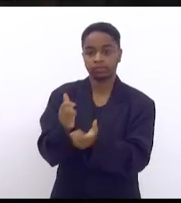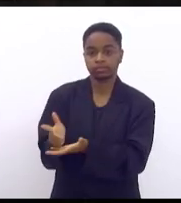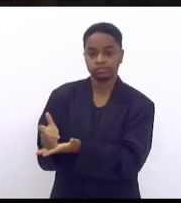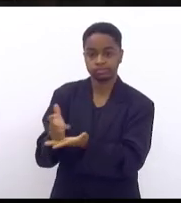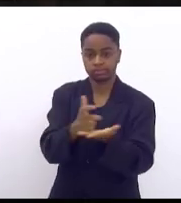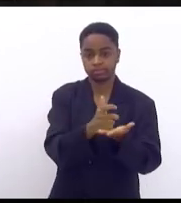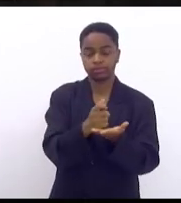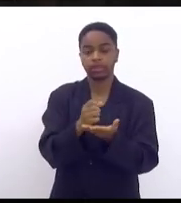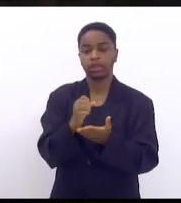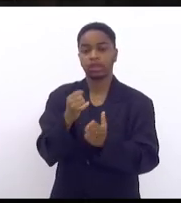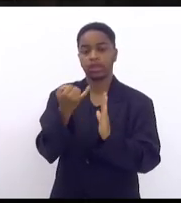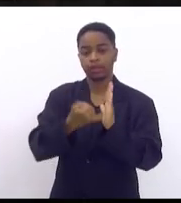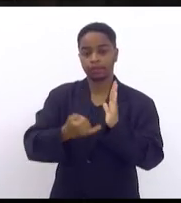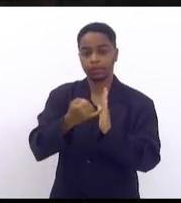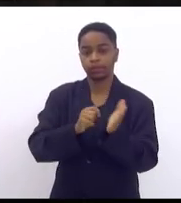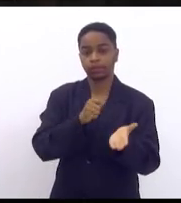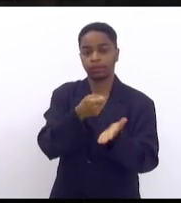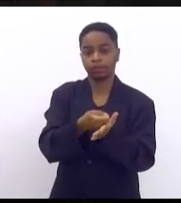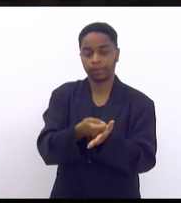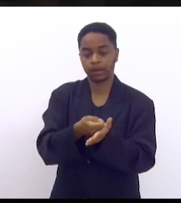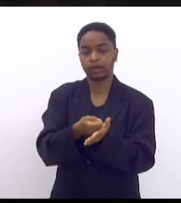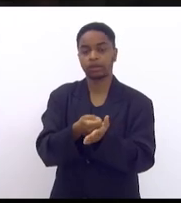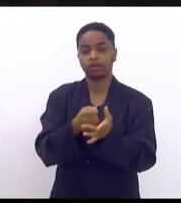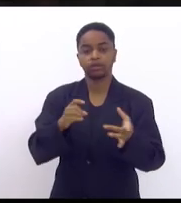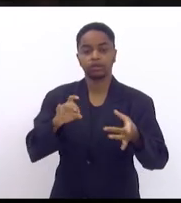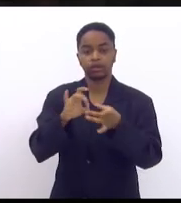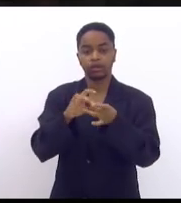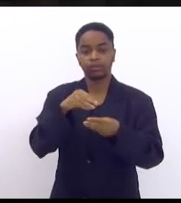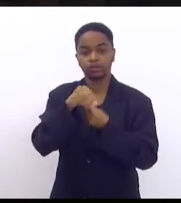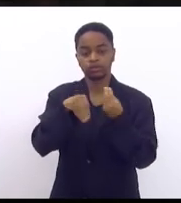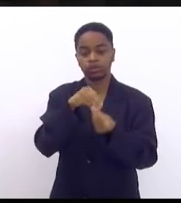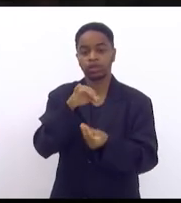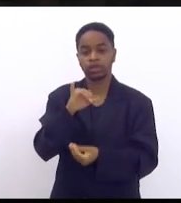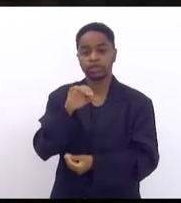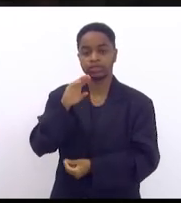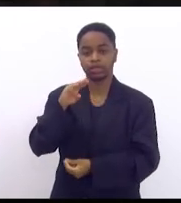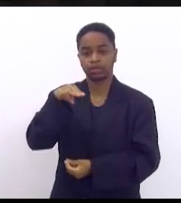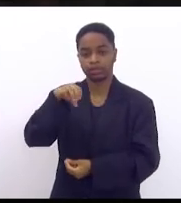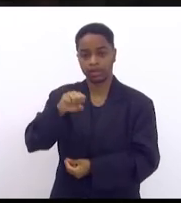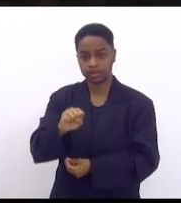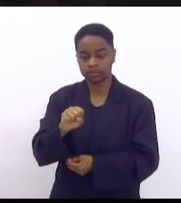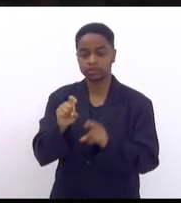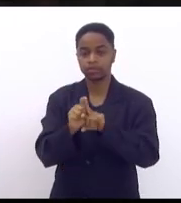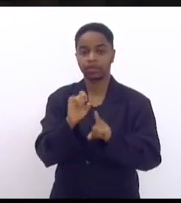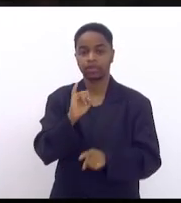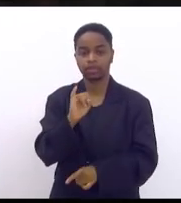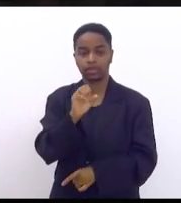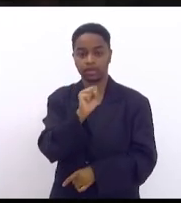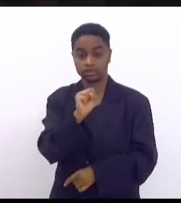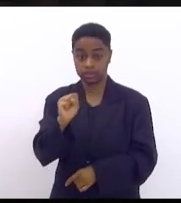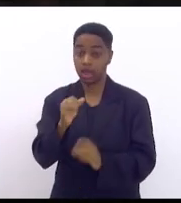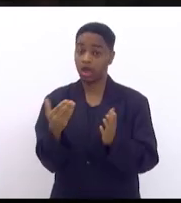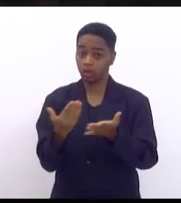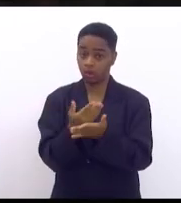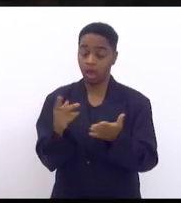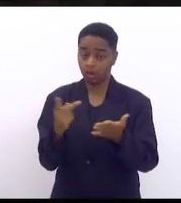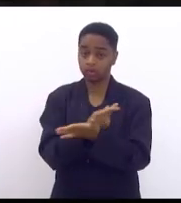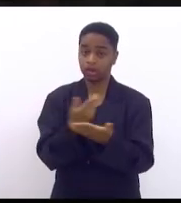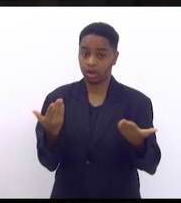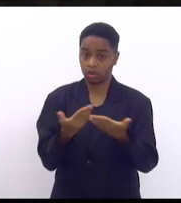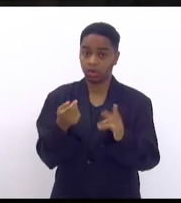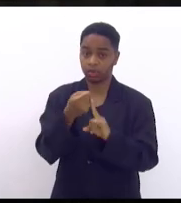e Serviços, da fusão do ICMS com o ISS. E isto vai acontecer agora no mês de